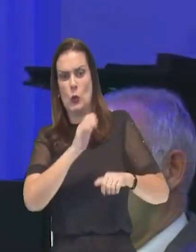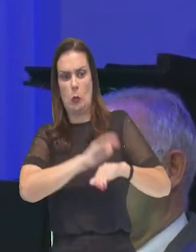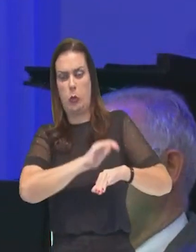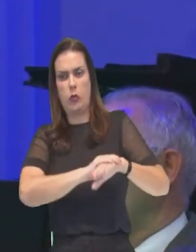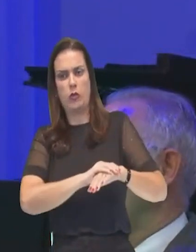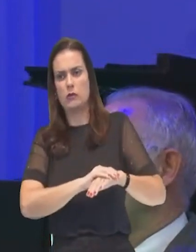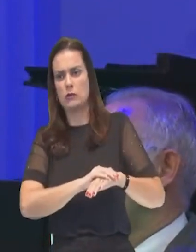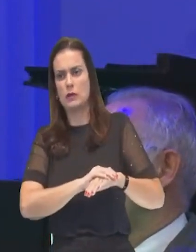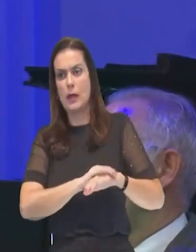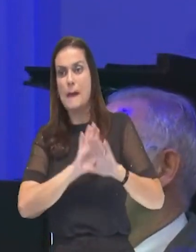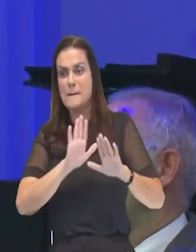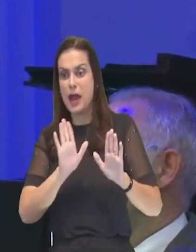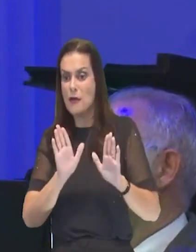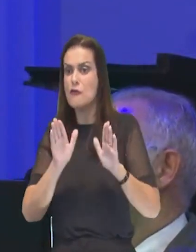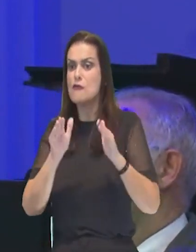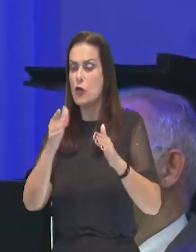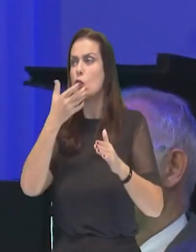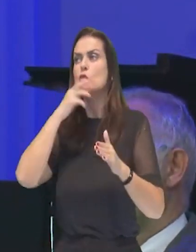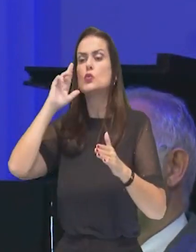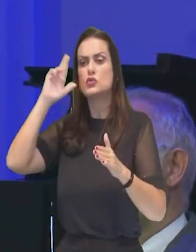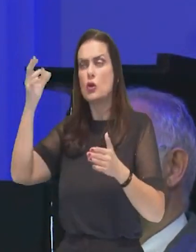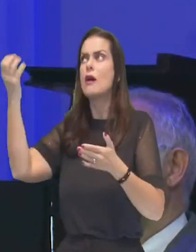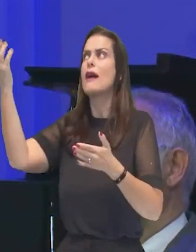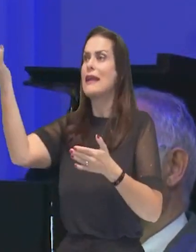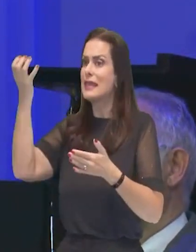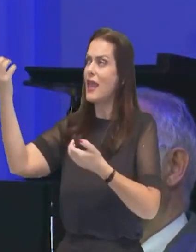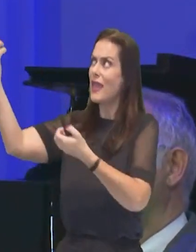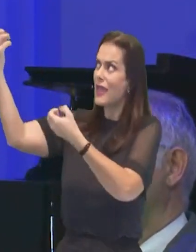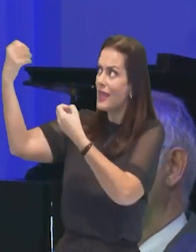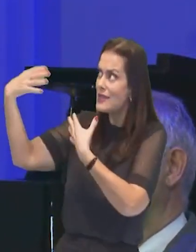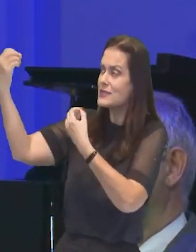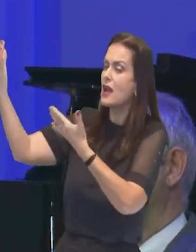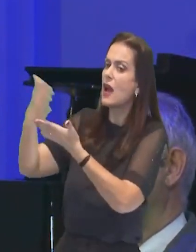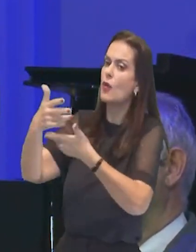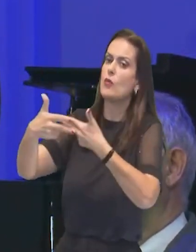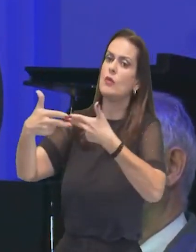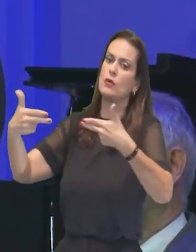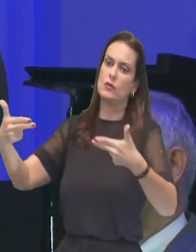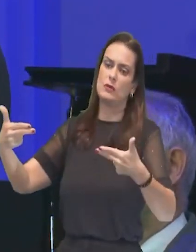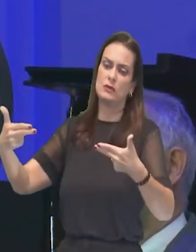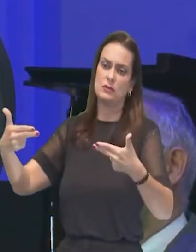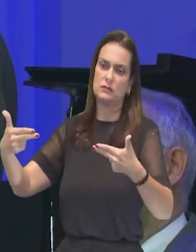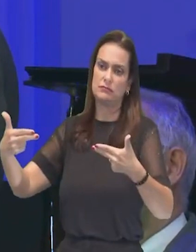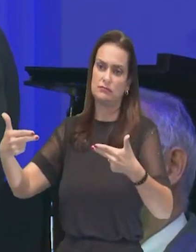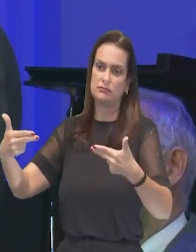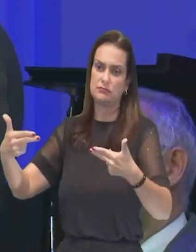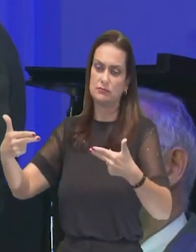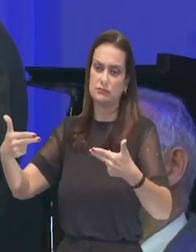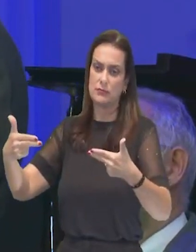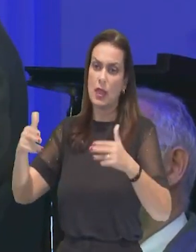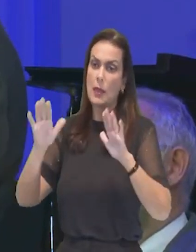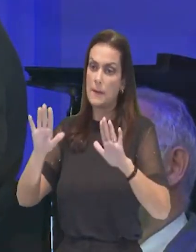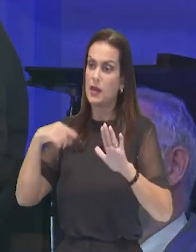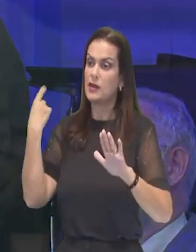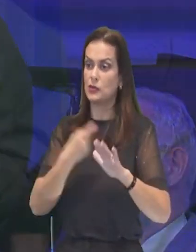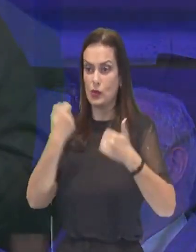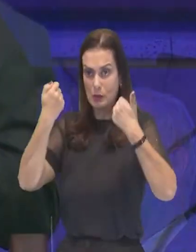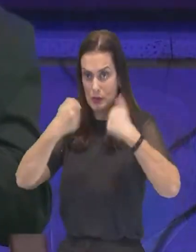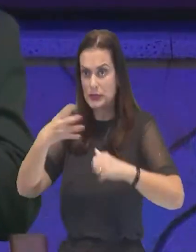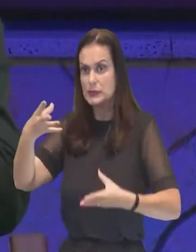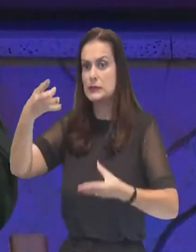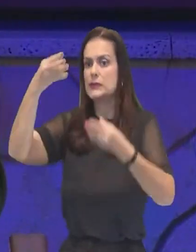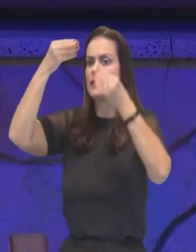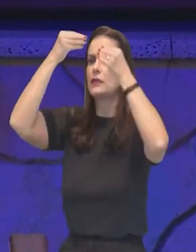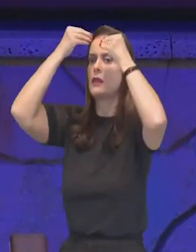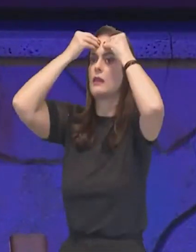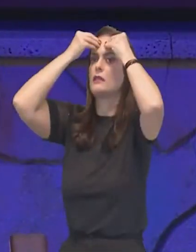pelo propósito do Senhor em querer nos ensinar algumas coisas. mas nós precisamos